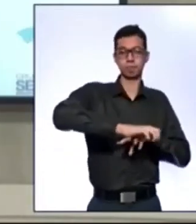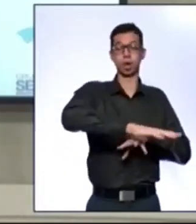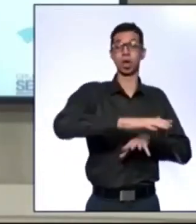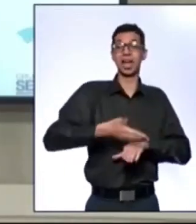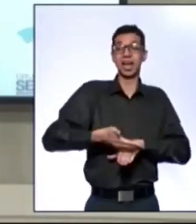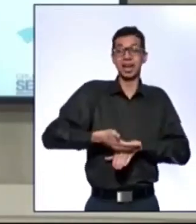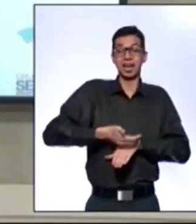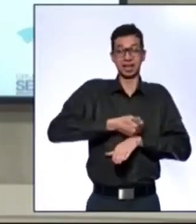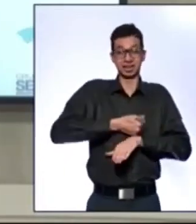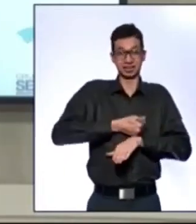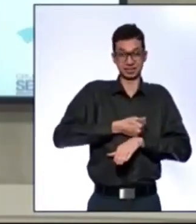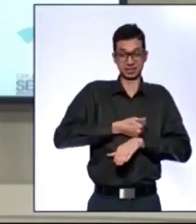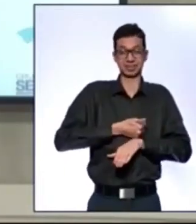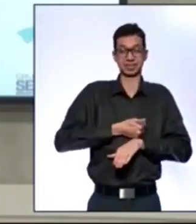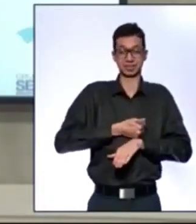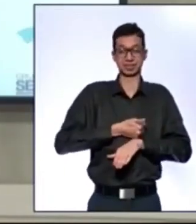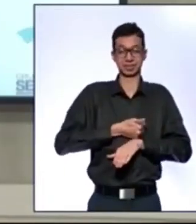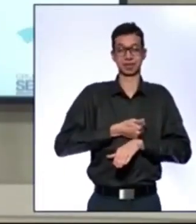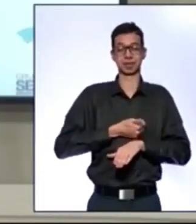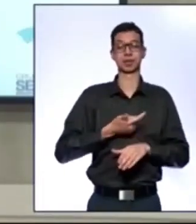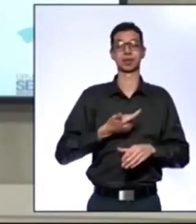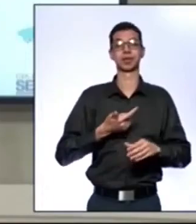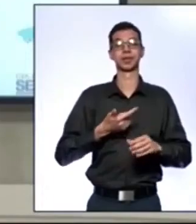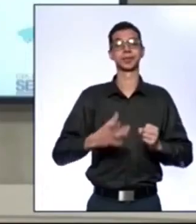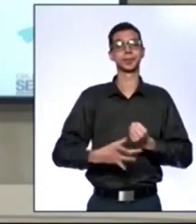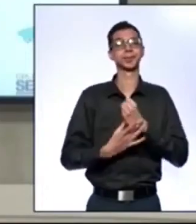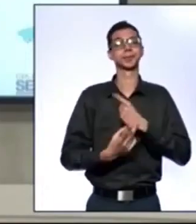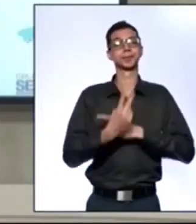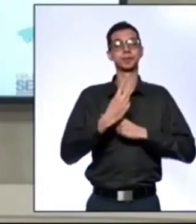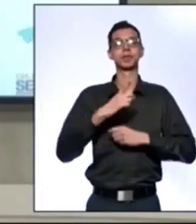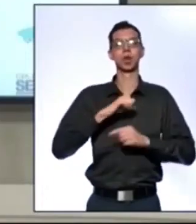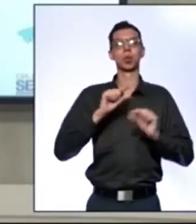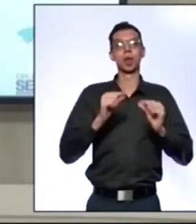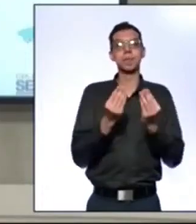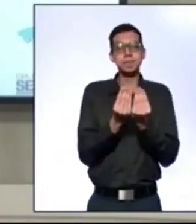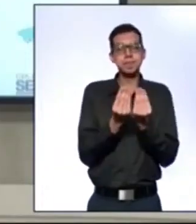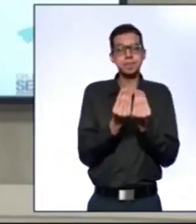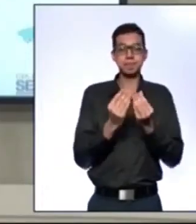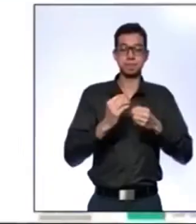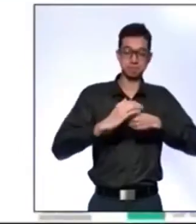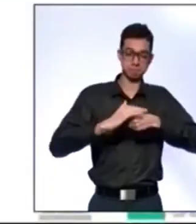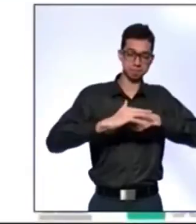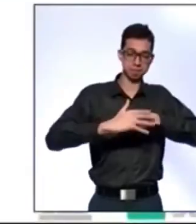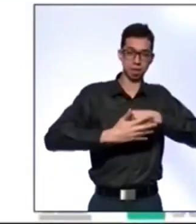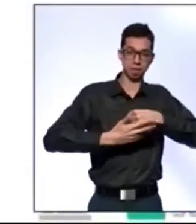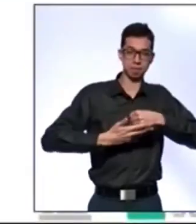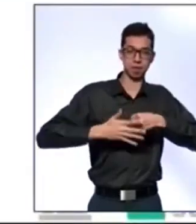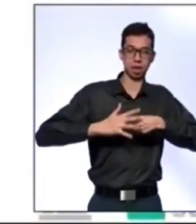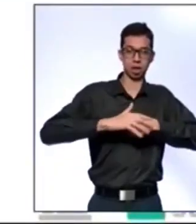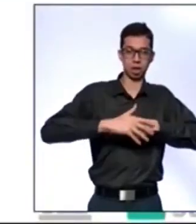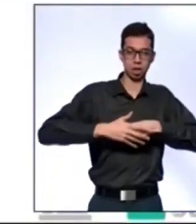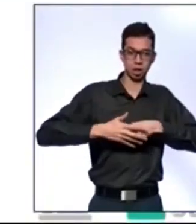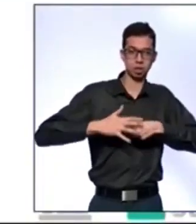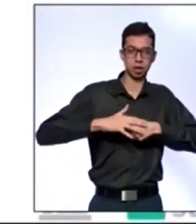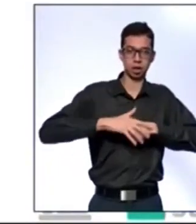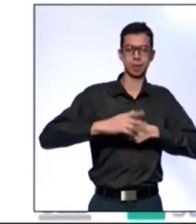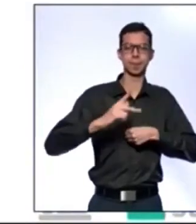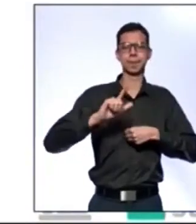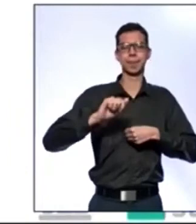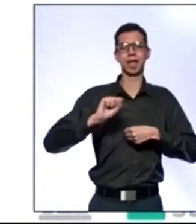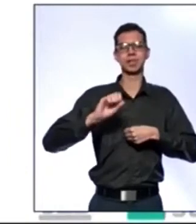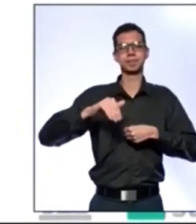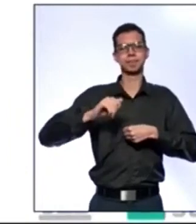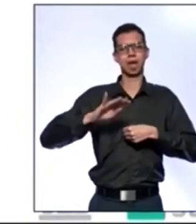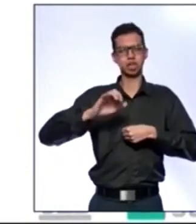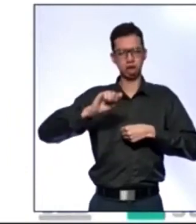que ele é capaz de produzir ligado à sua membrana plasmática. Olha o desenho. Veja que cada linfócito B tem lá